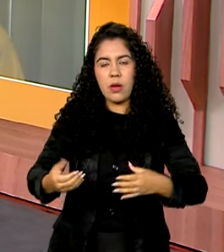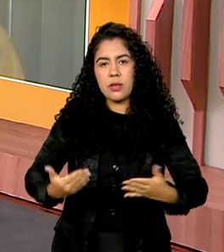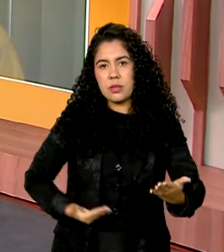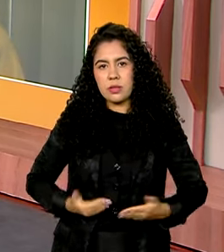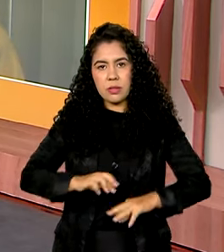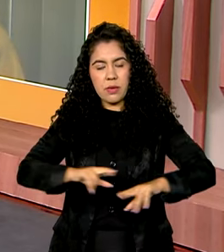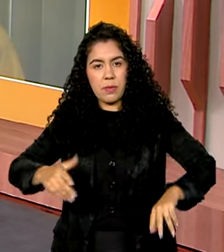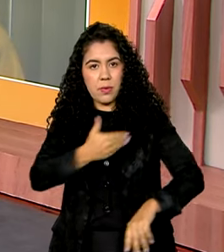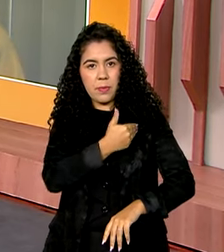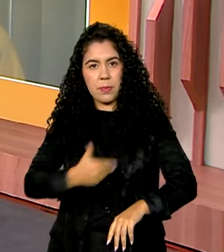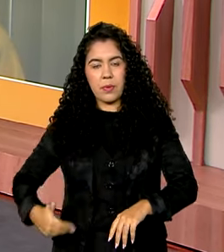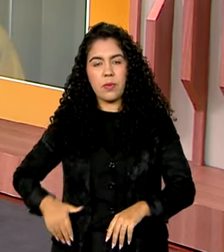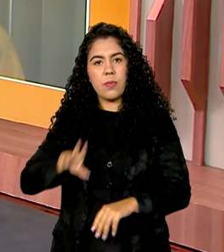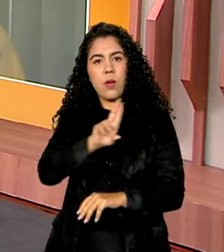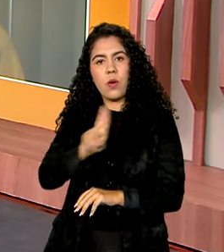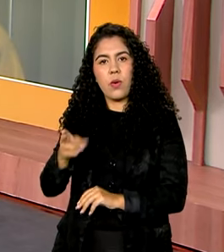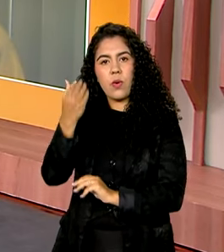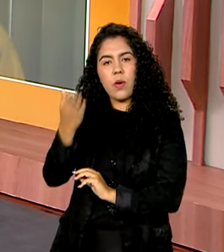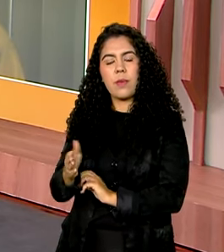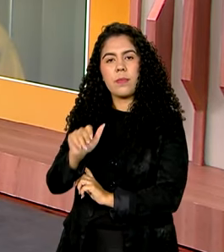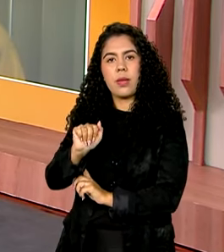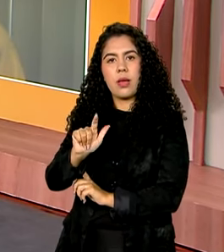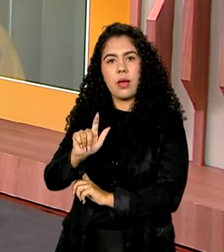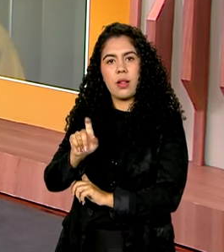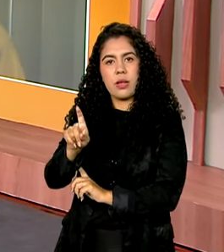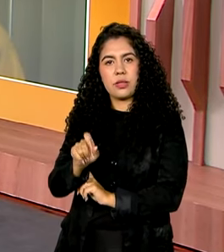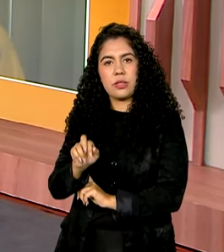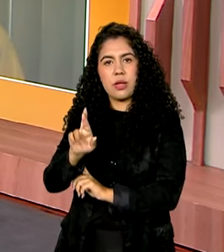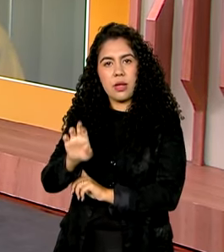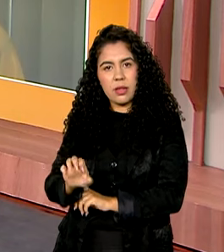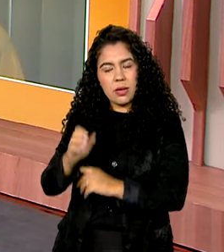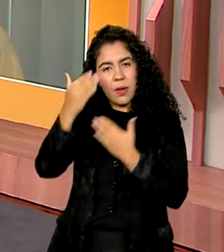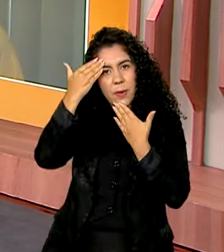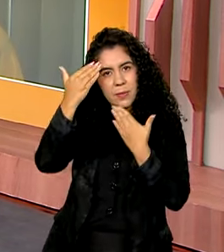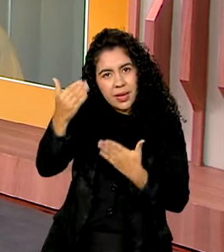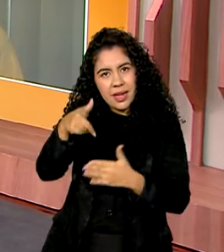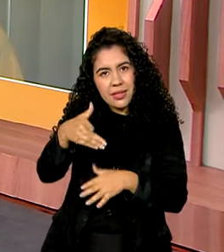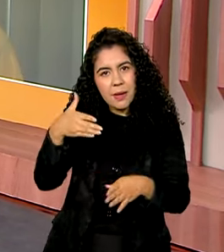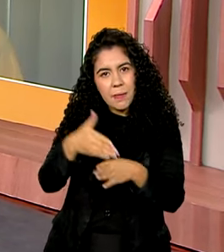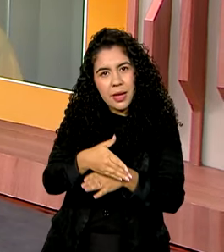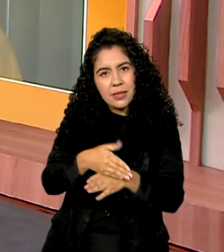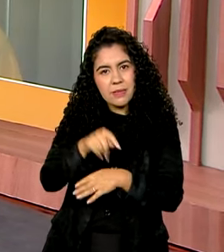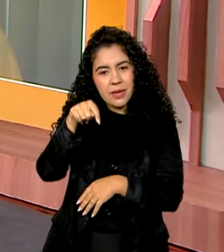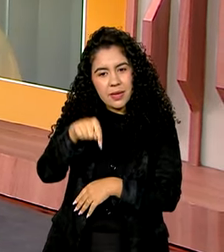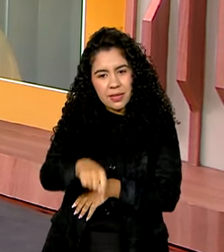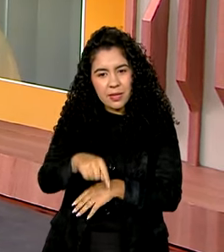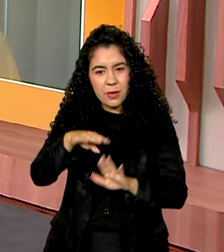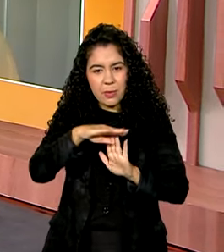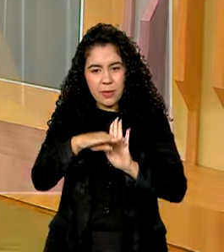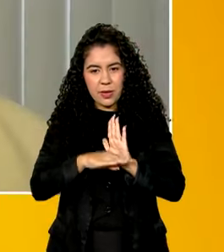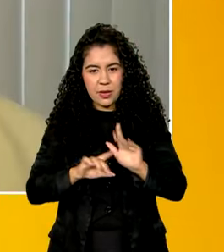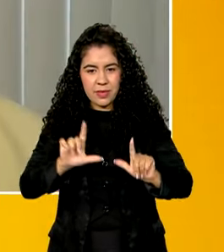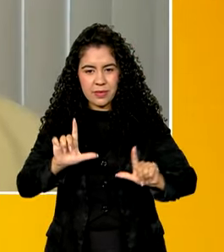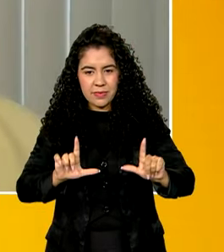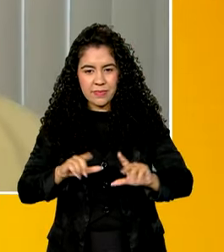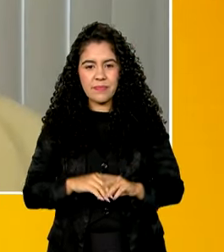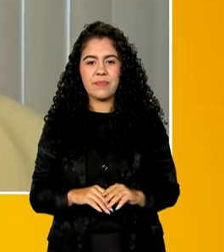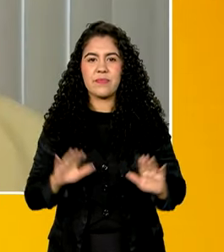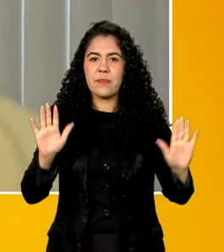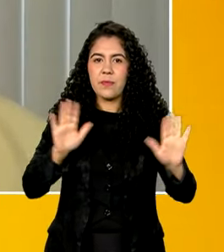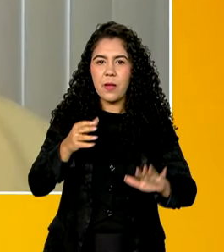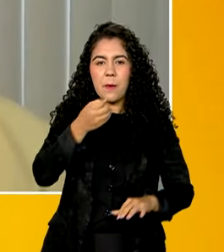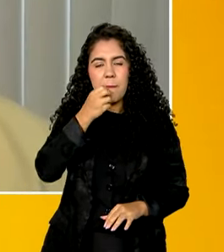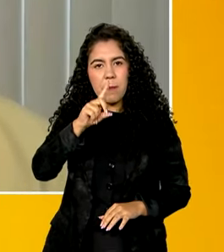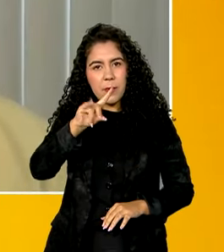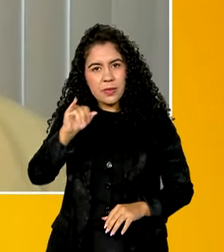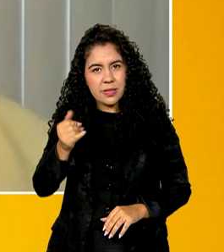Alexandre Retamal. Bom dia, coordenador. Obrigada pela participação aqui no Brasil em Dia. Bom dia, Vanessa. Bom dia a